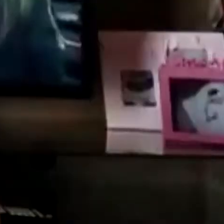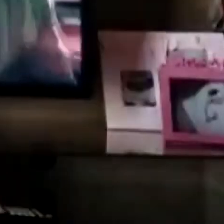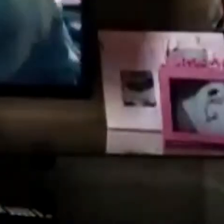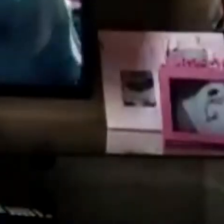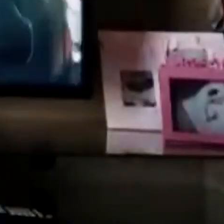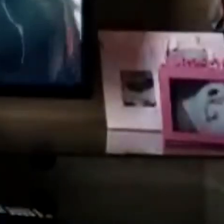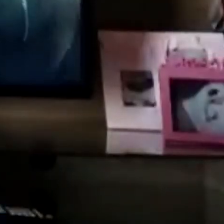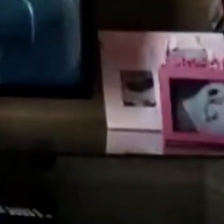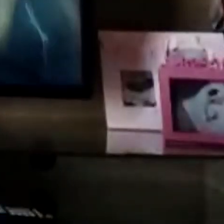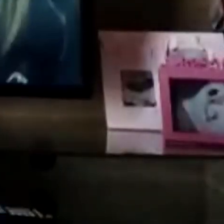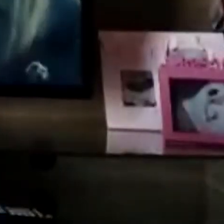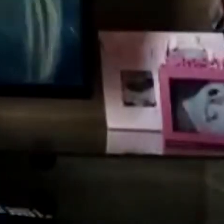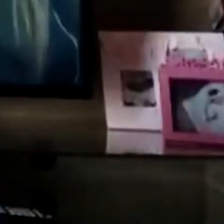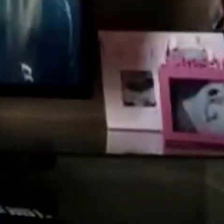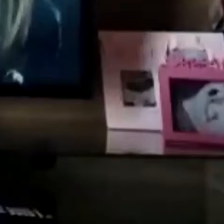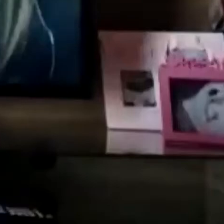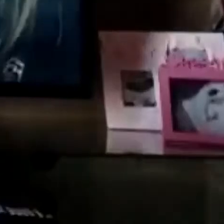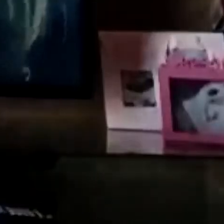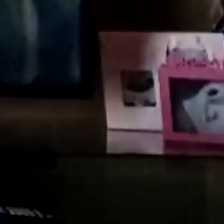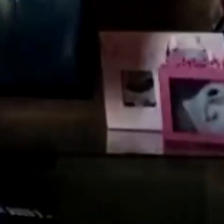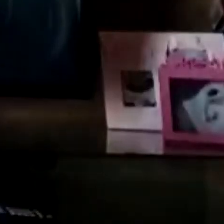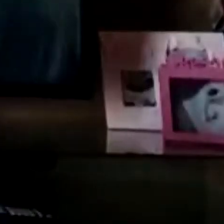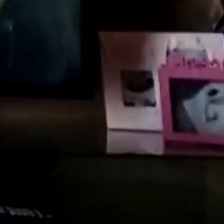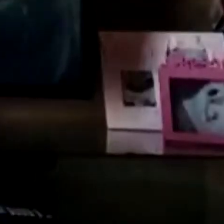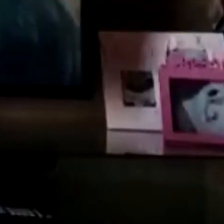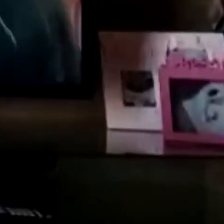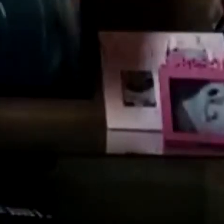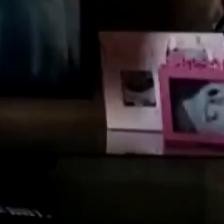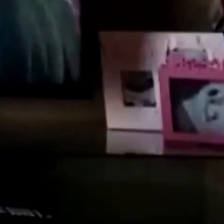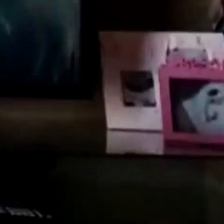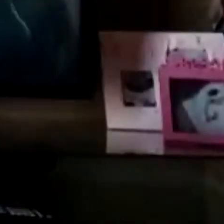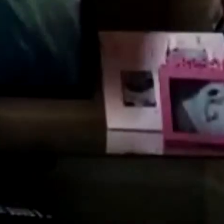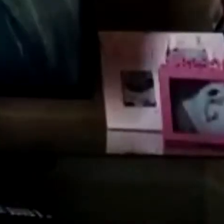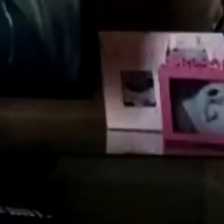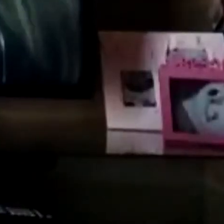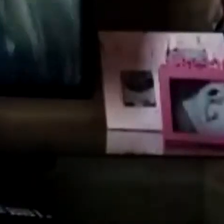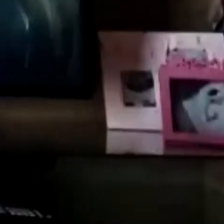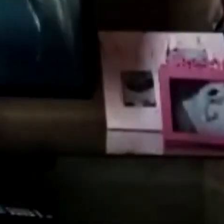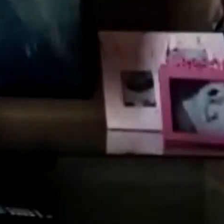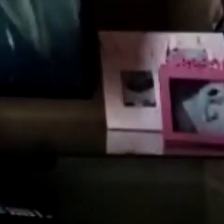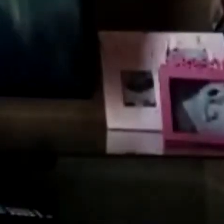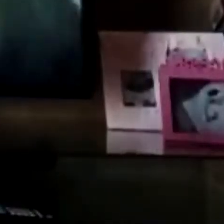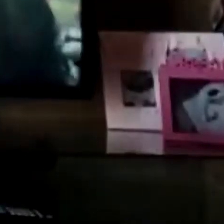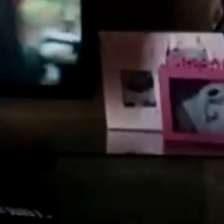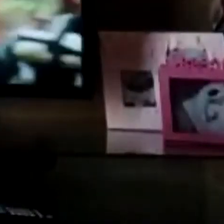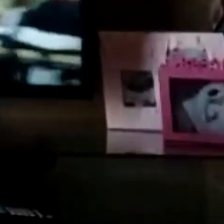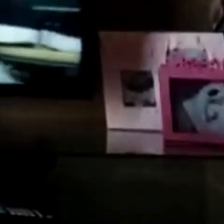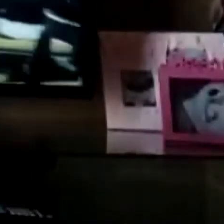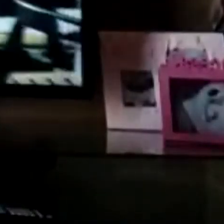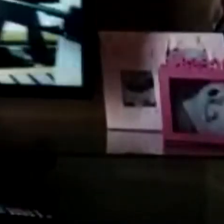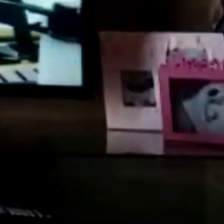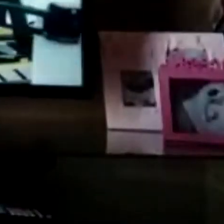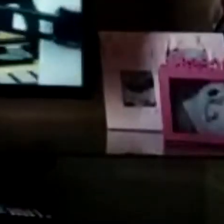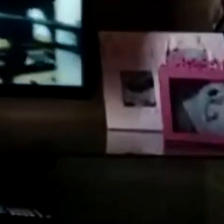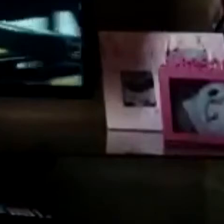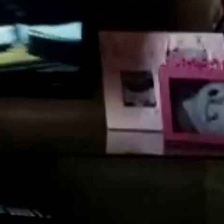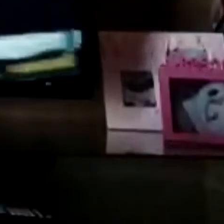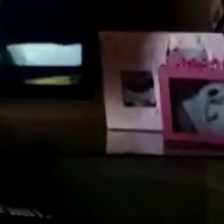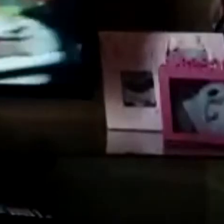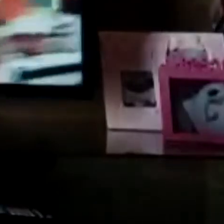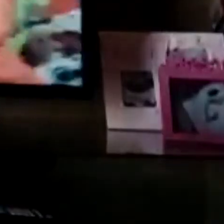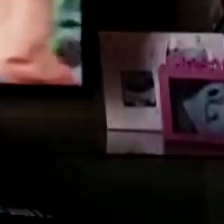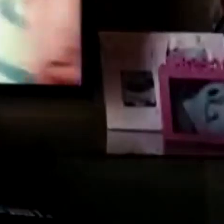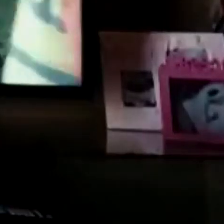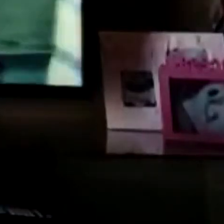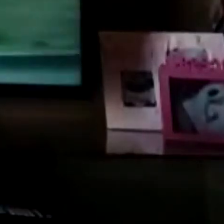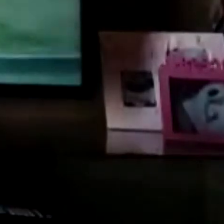Hola chicos y chicas, ¿cómo están? Yo soy la maestra Yanara Camusa de Lengua Española y estaré aquí hablando con ustedes